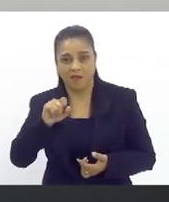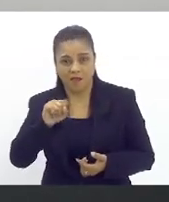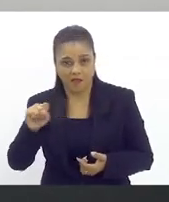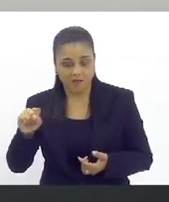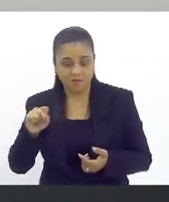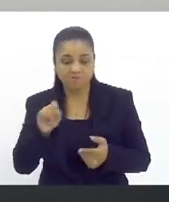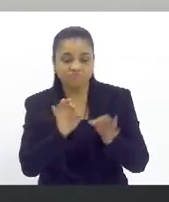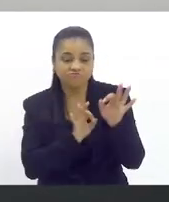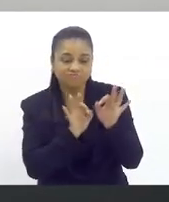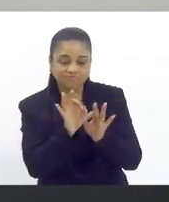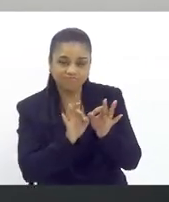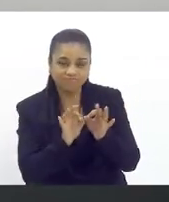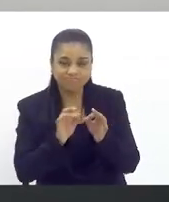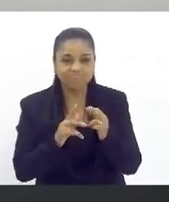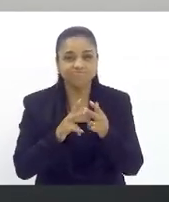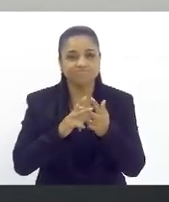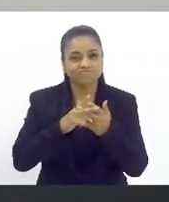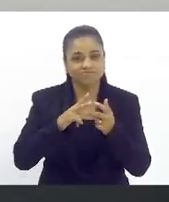ambiental